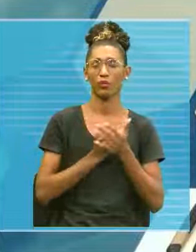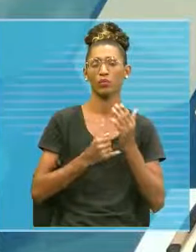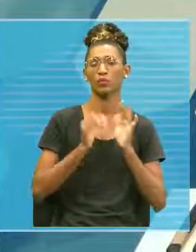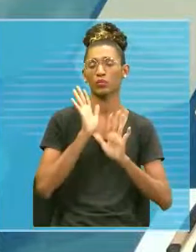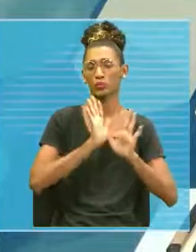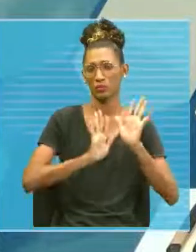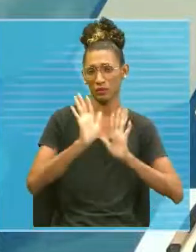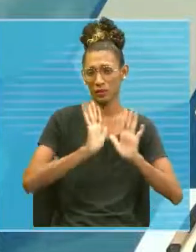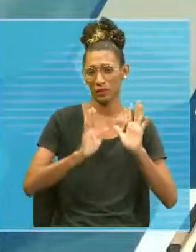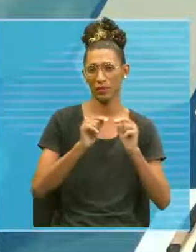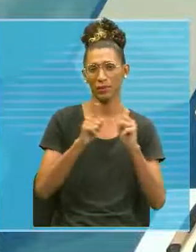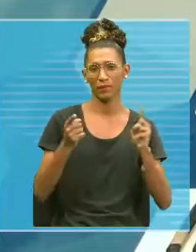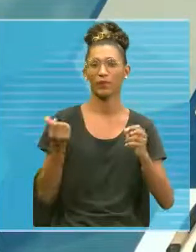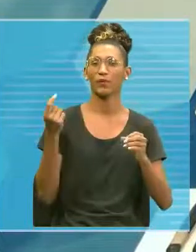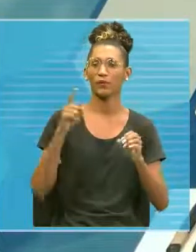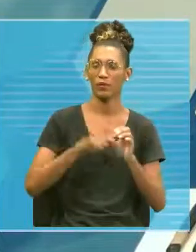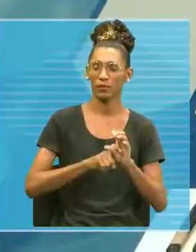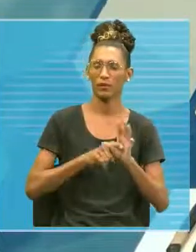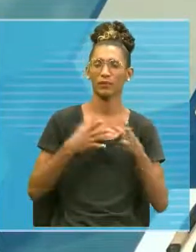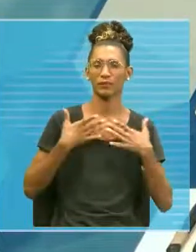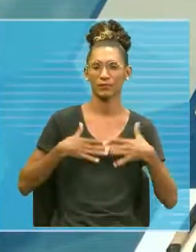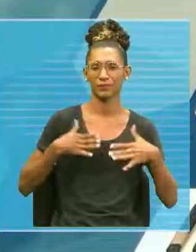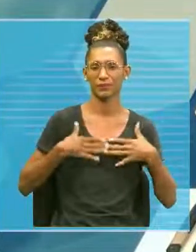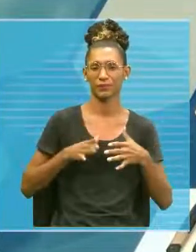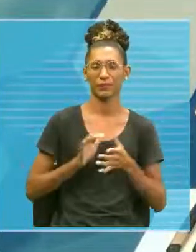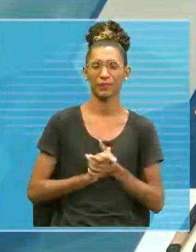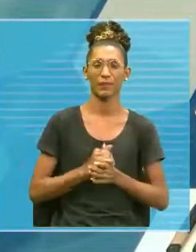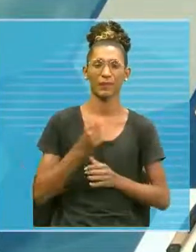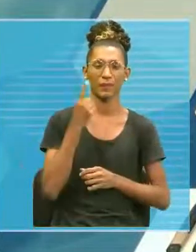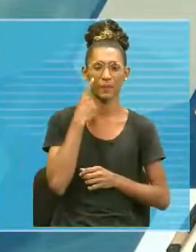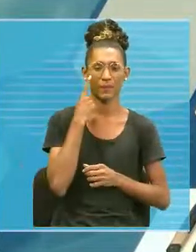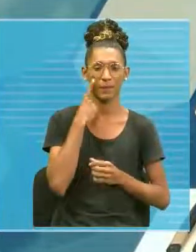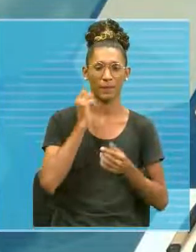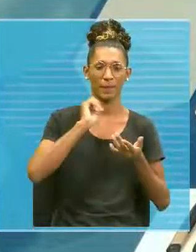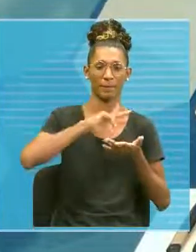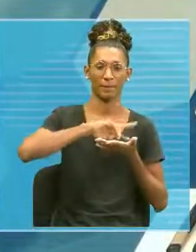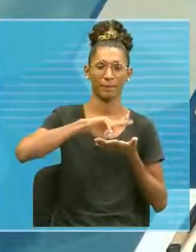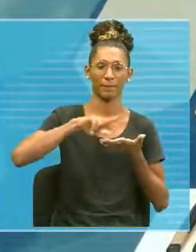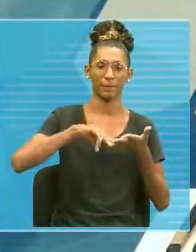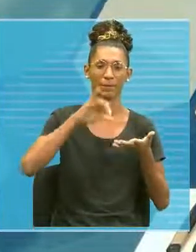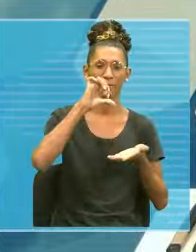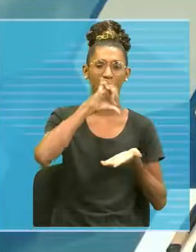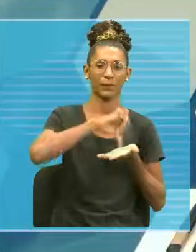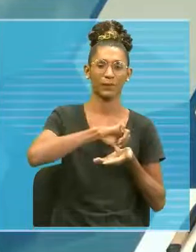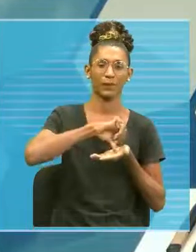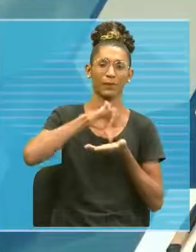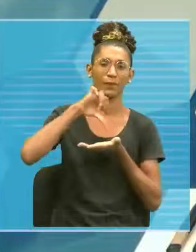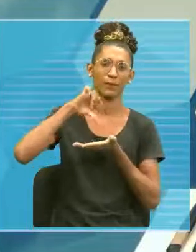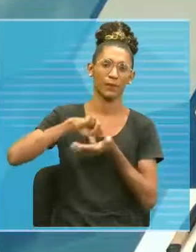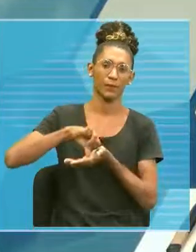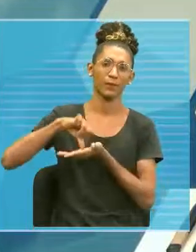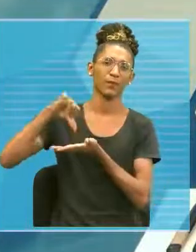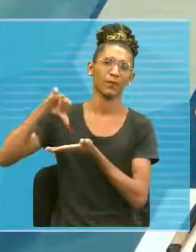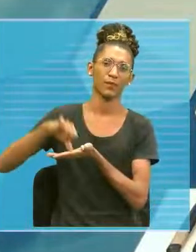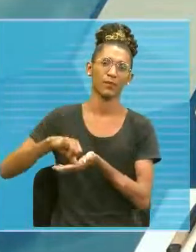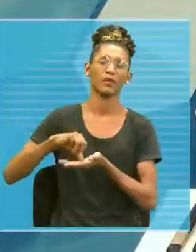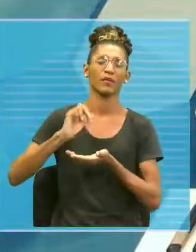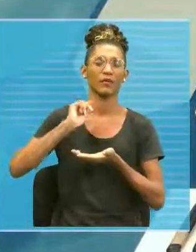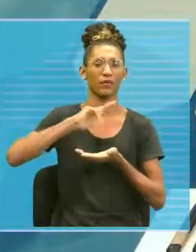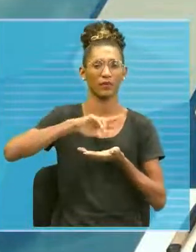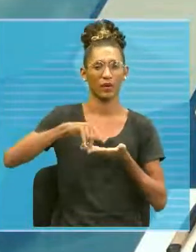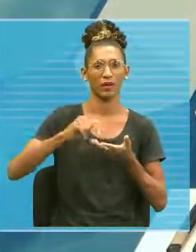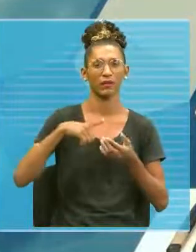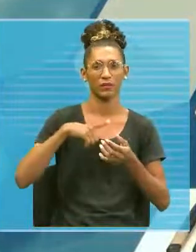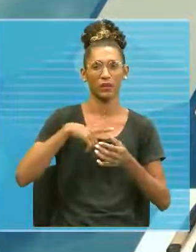retomando na isso olha que eu vejo pessoal de Alagoinha pessoal de